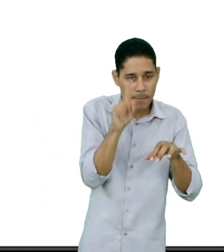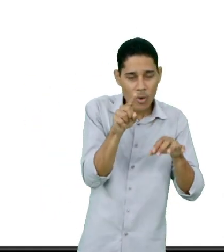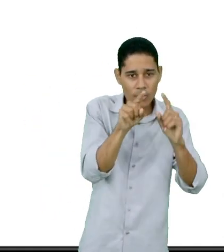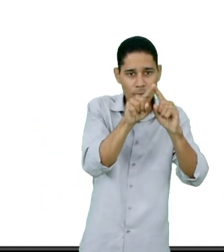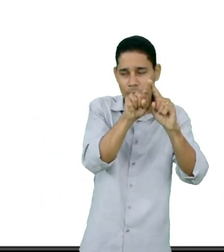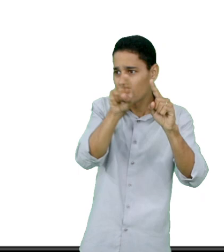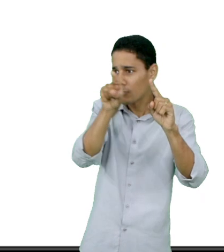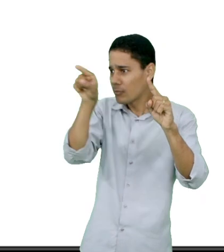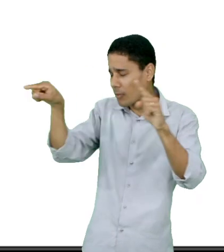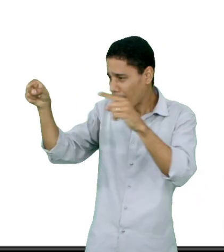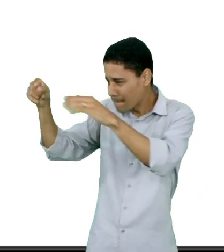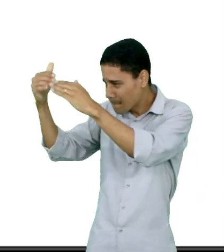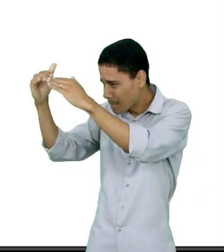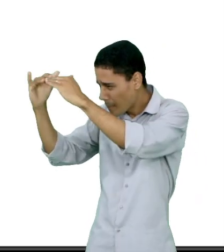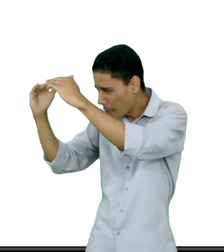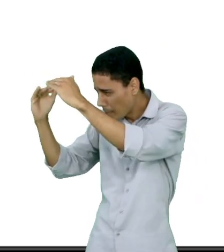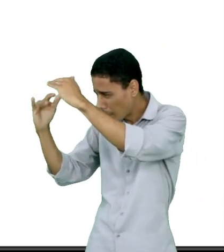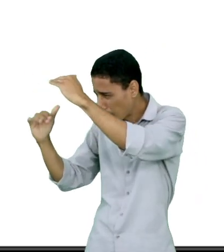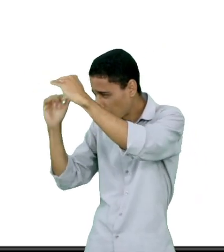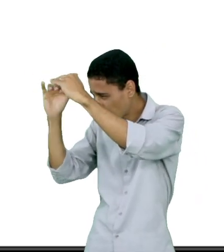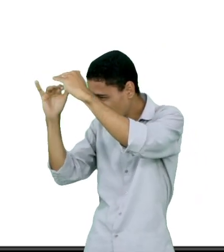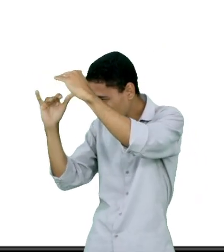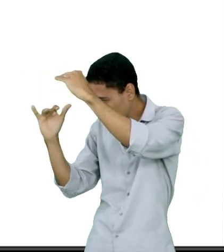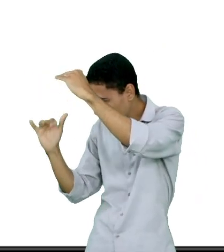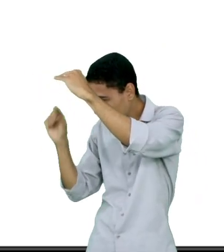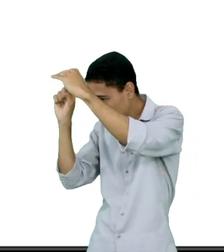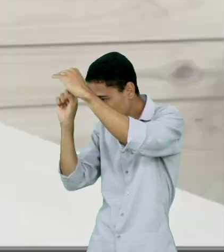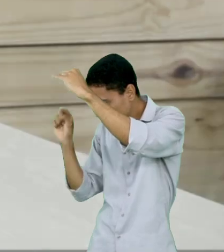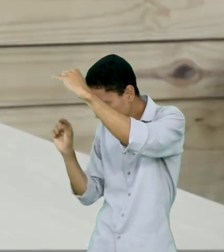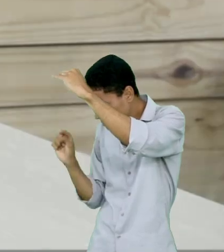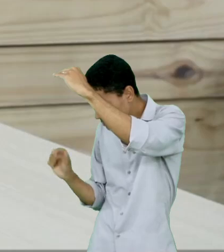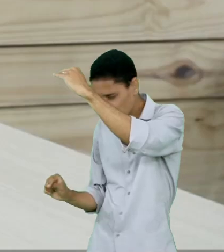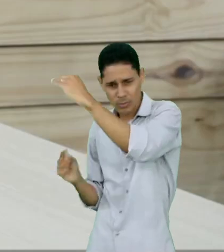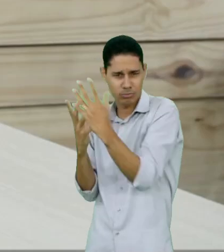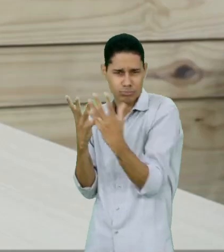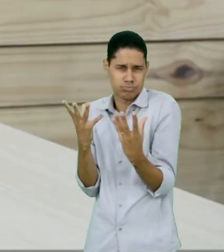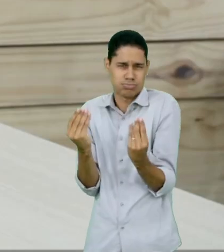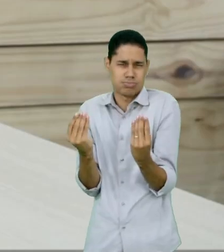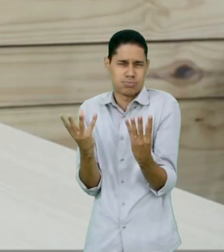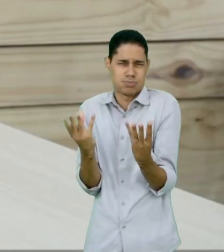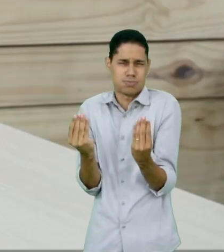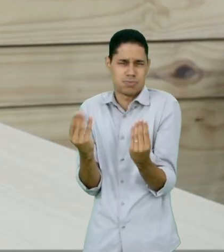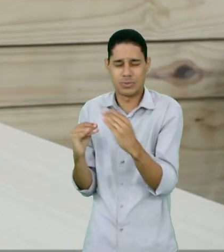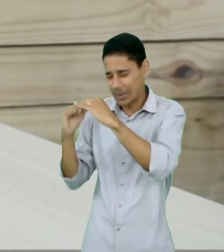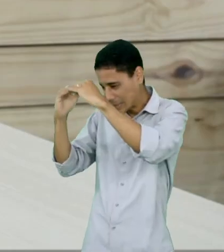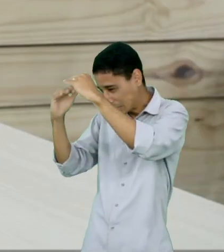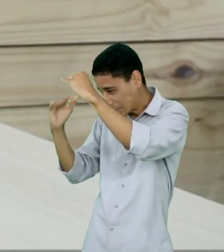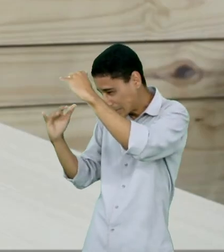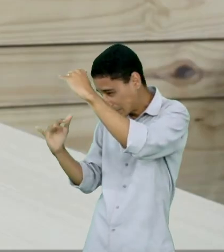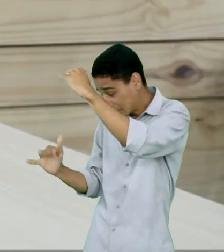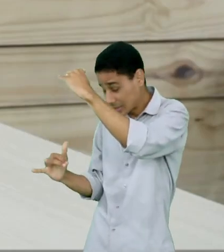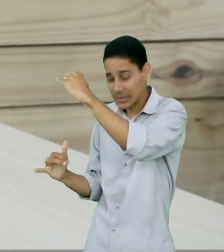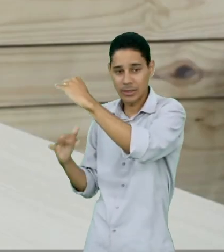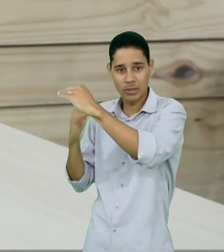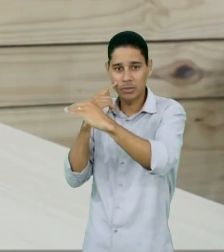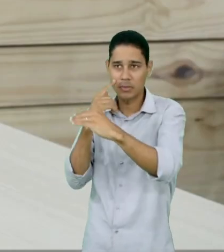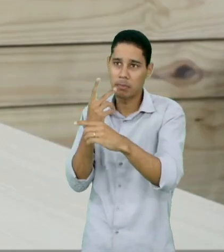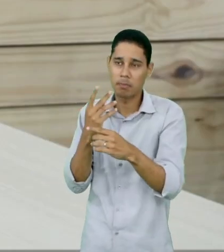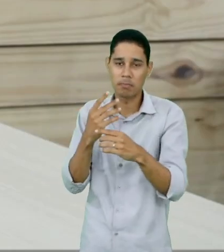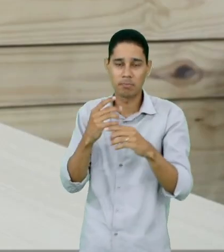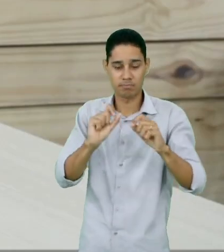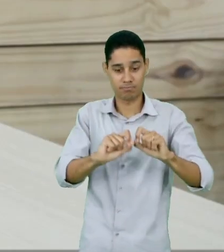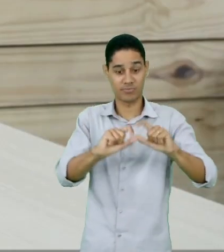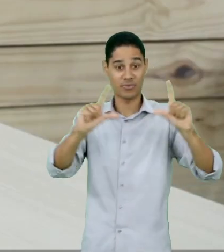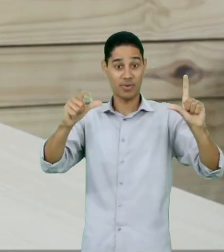de páginas, né, e serviços que ele comporta a que você solicitou, né? A página inicial, por exemplo, a página de